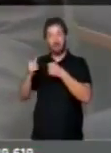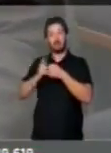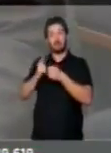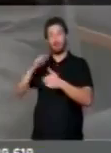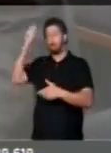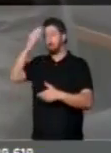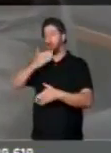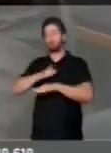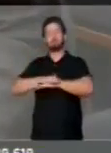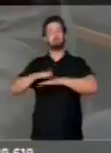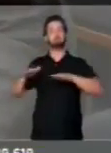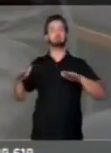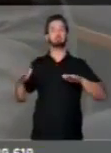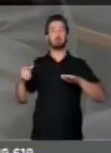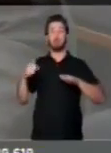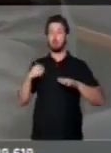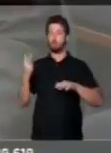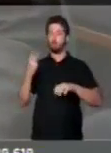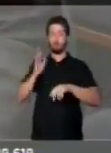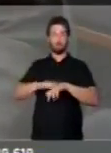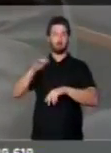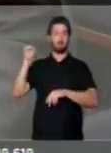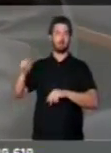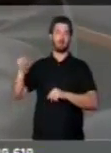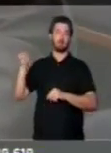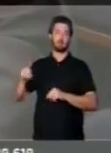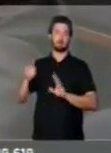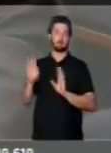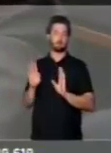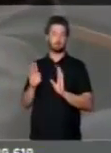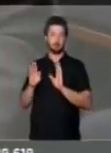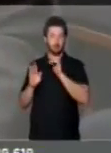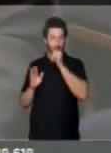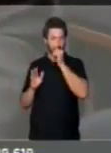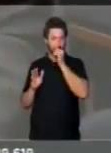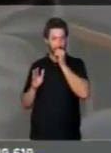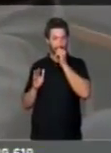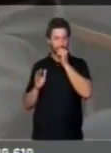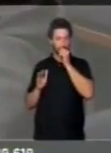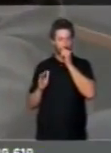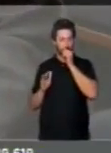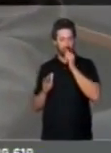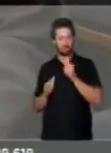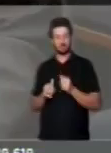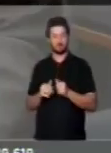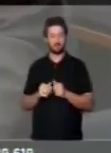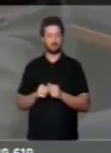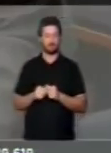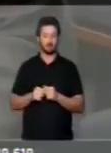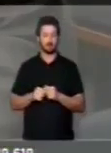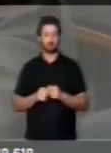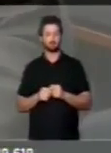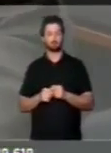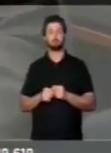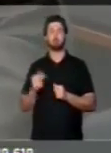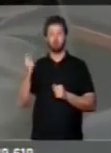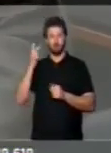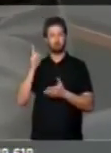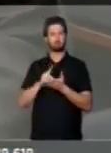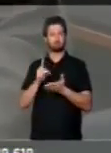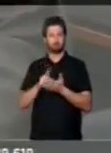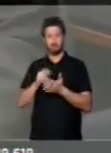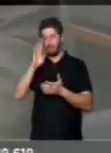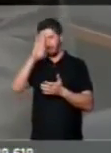base. E eu valorizo muito esse tipo de trabalho, esse tipo de estudo. Valorizo muito